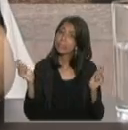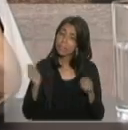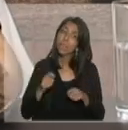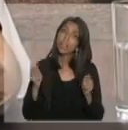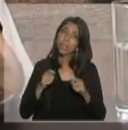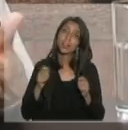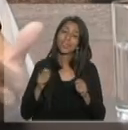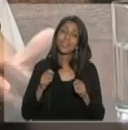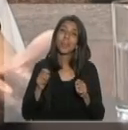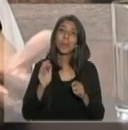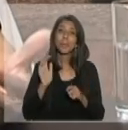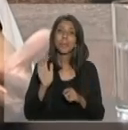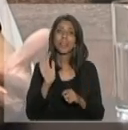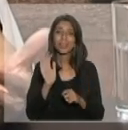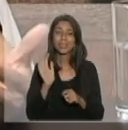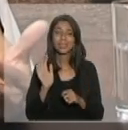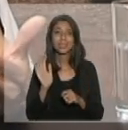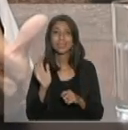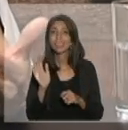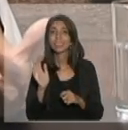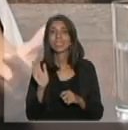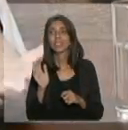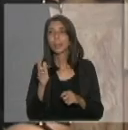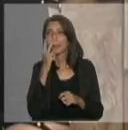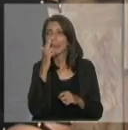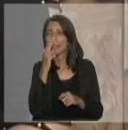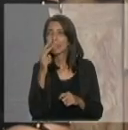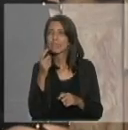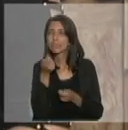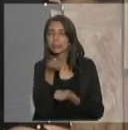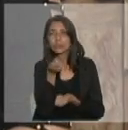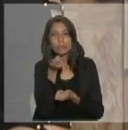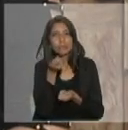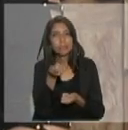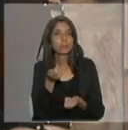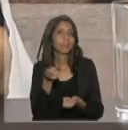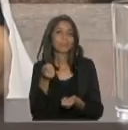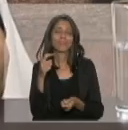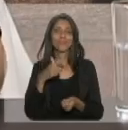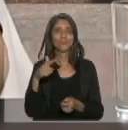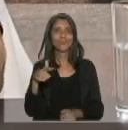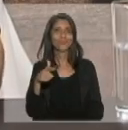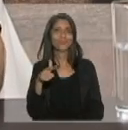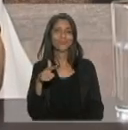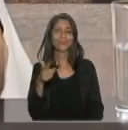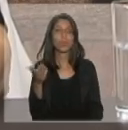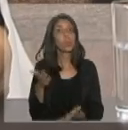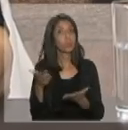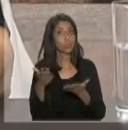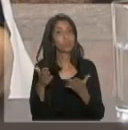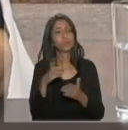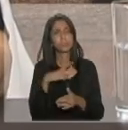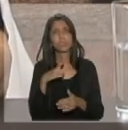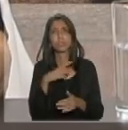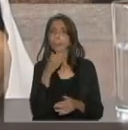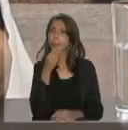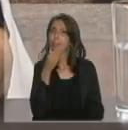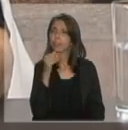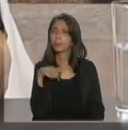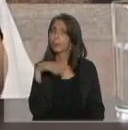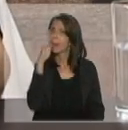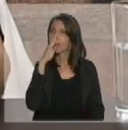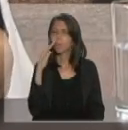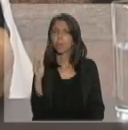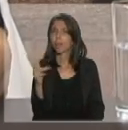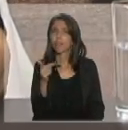dava mas... Forçando uma barra. Pois é, não havia aquela... O que tem hoje em dia, tem meninos